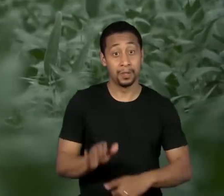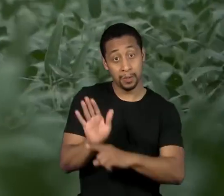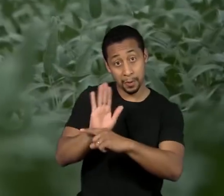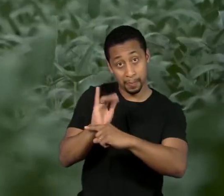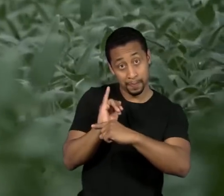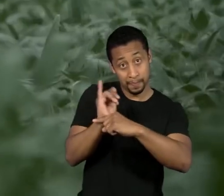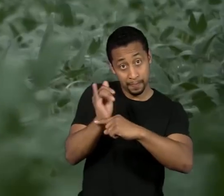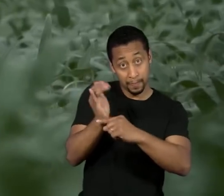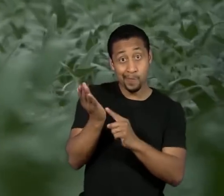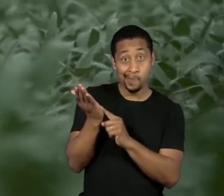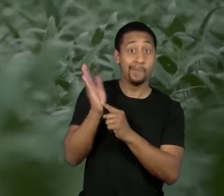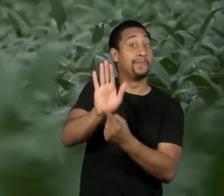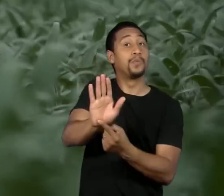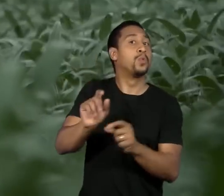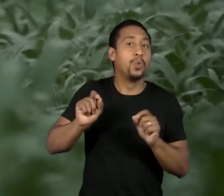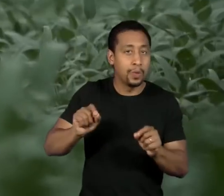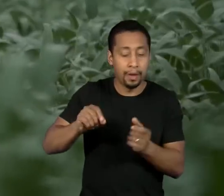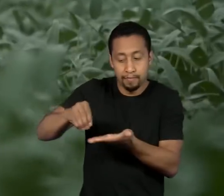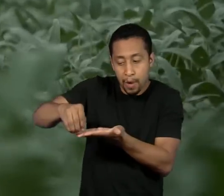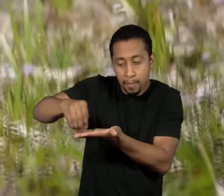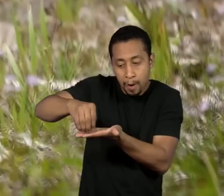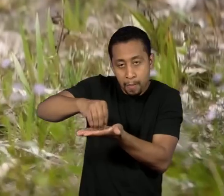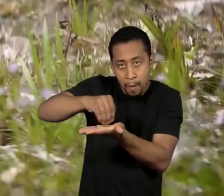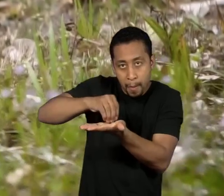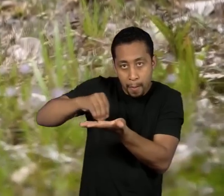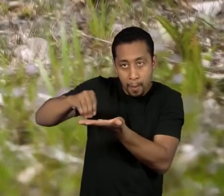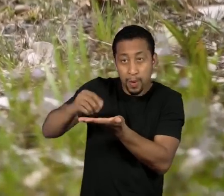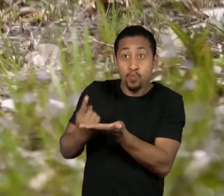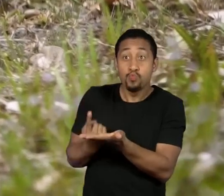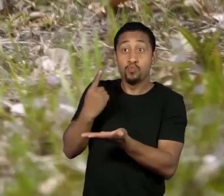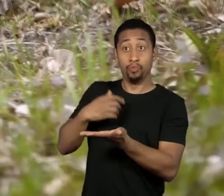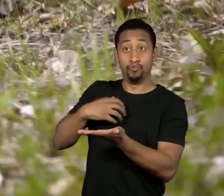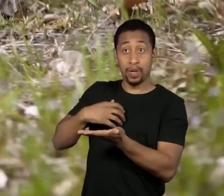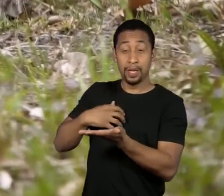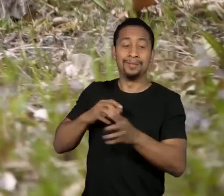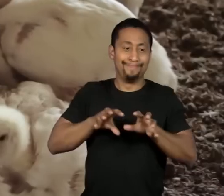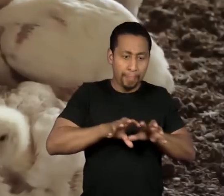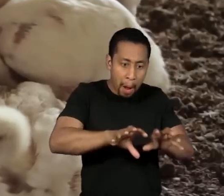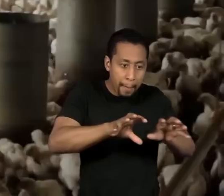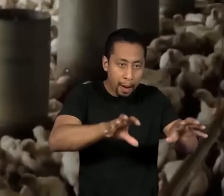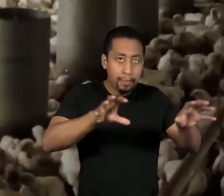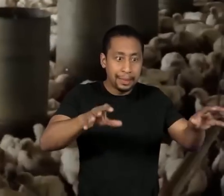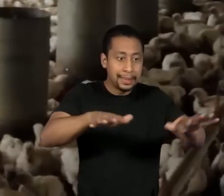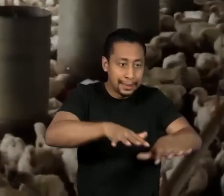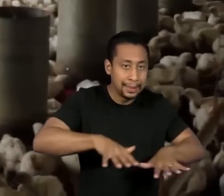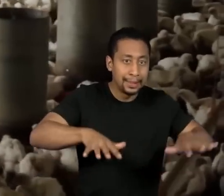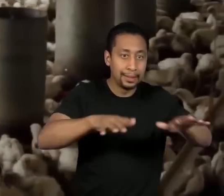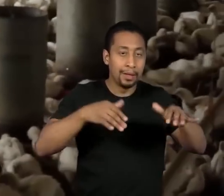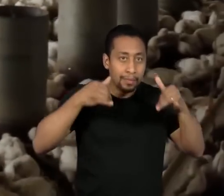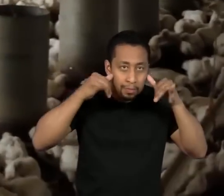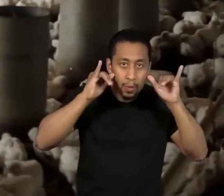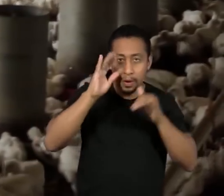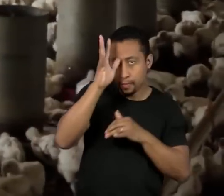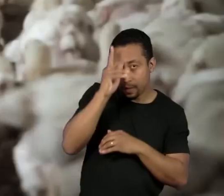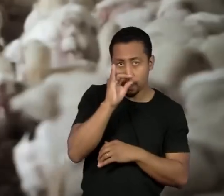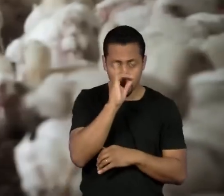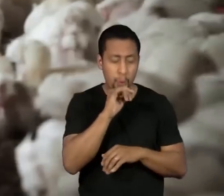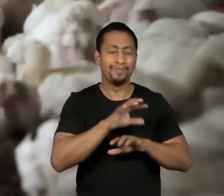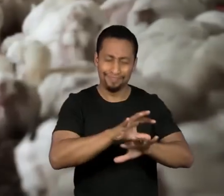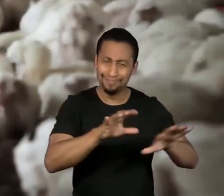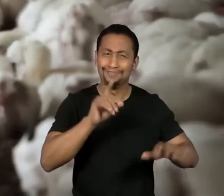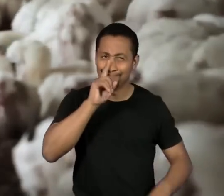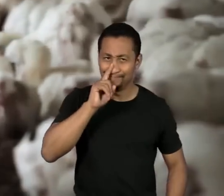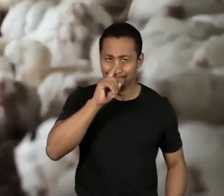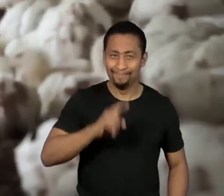Documentário mostra o impacto da monocultura da soja no equilíbrio da vida silvestre e nos animais de criação.